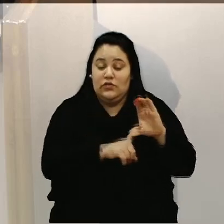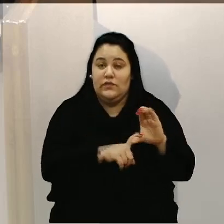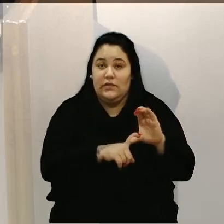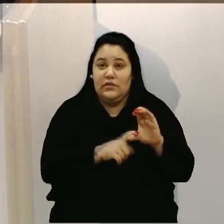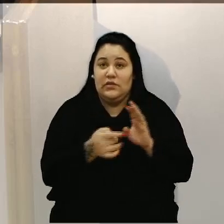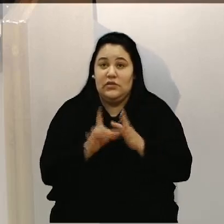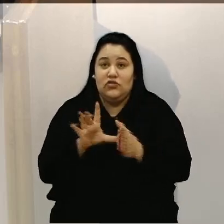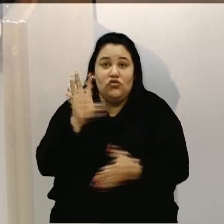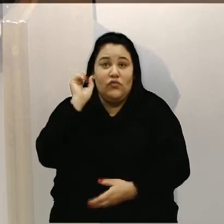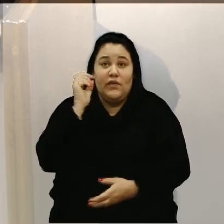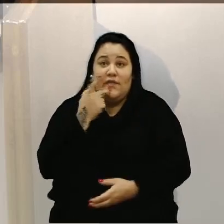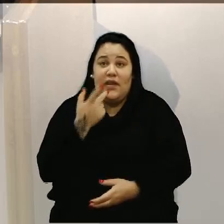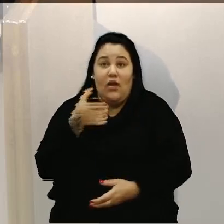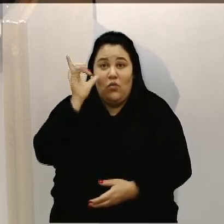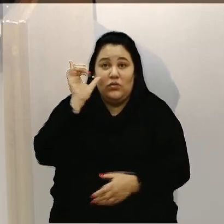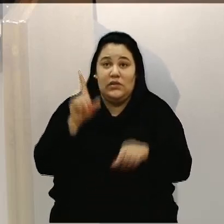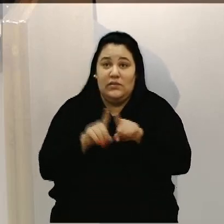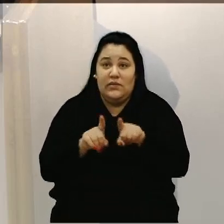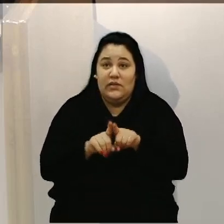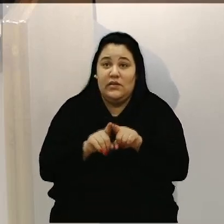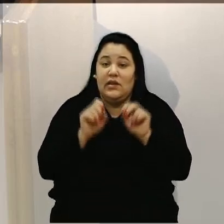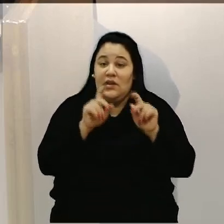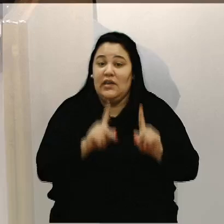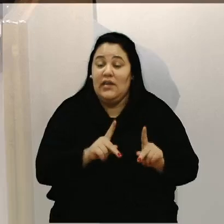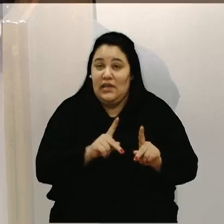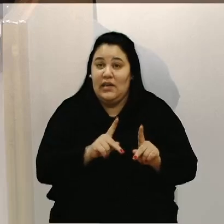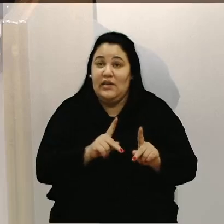fala ontem, de que quem